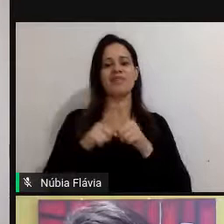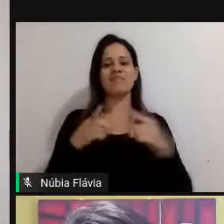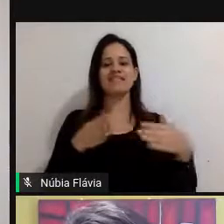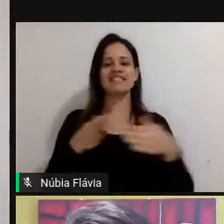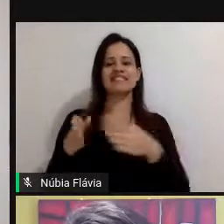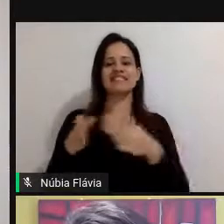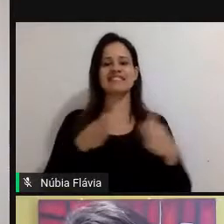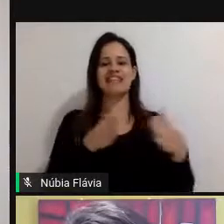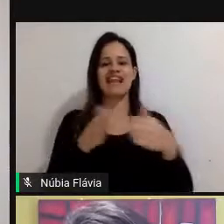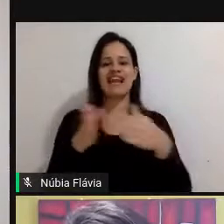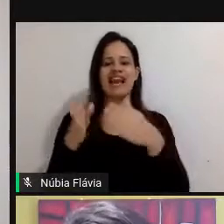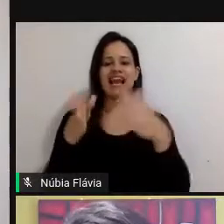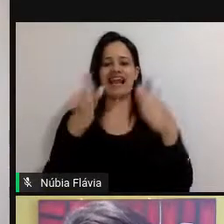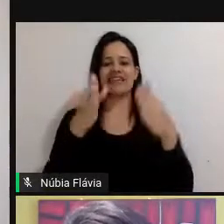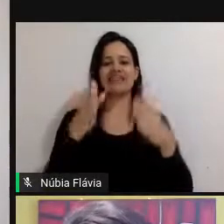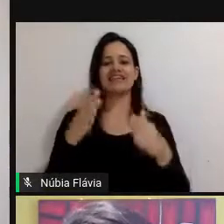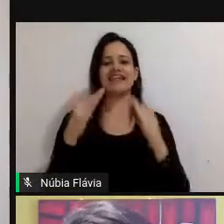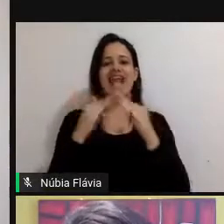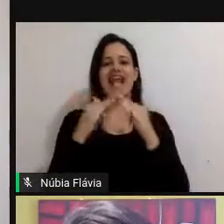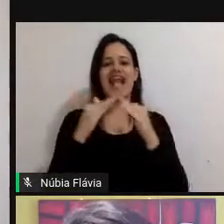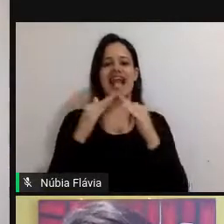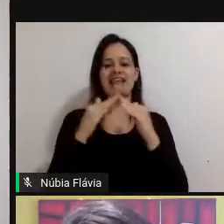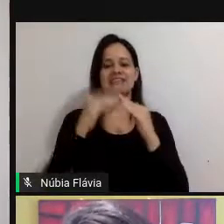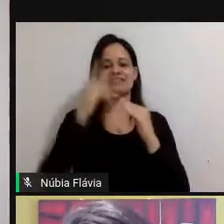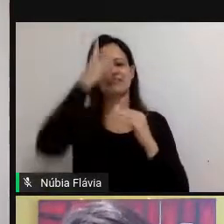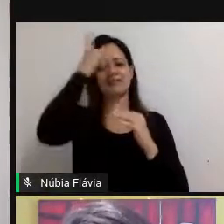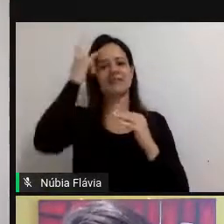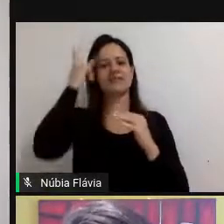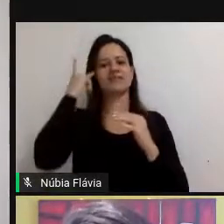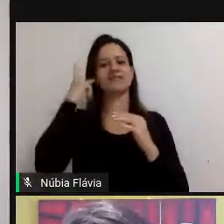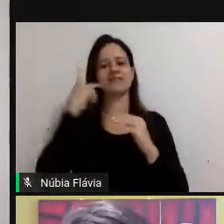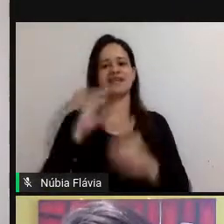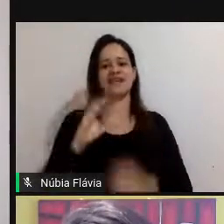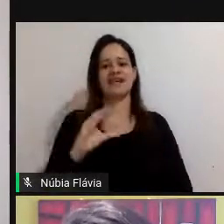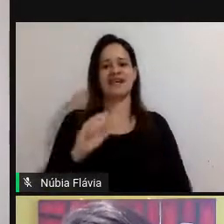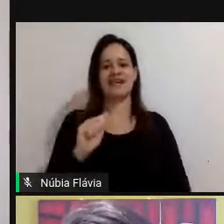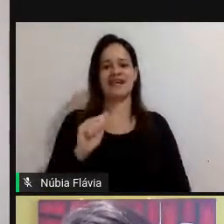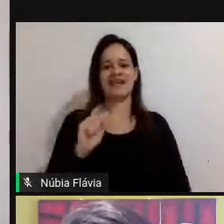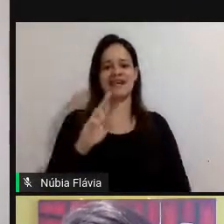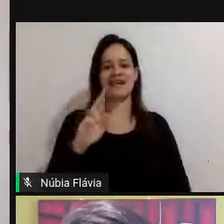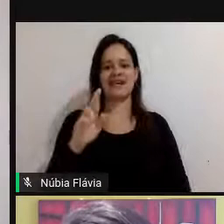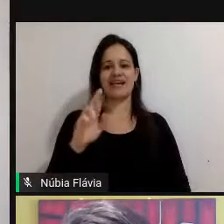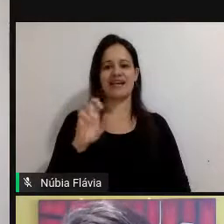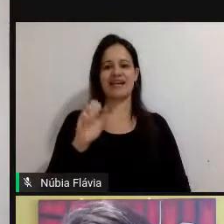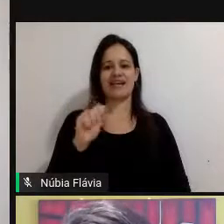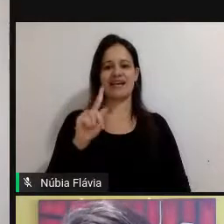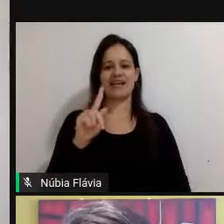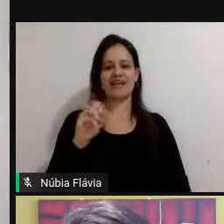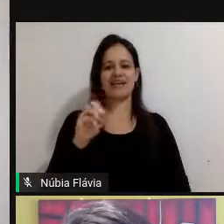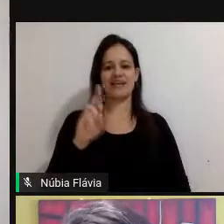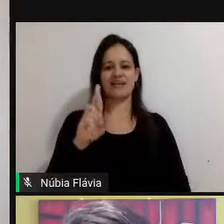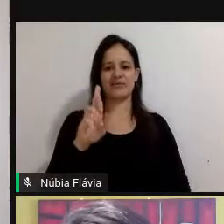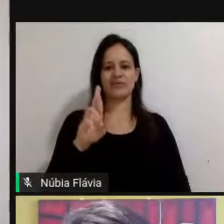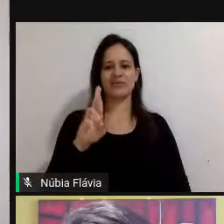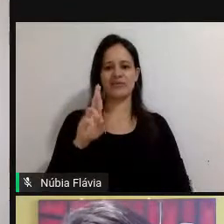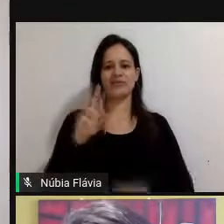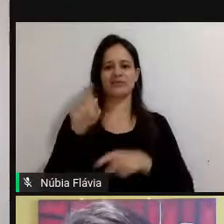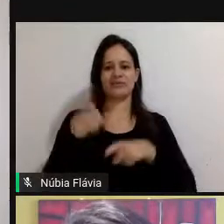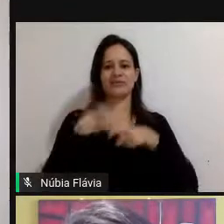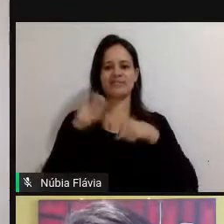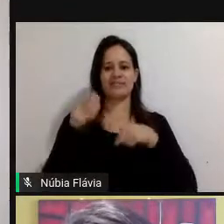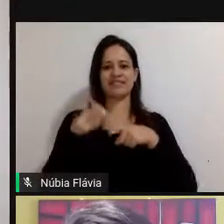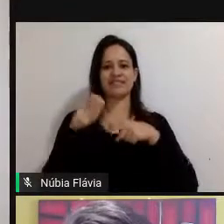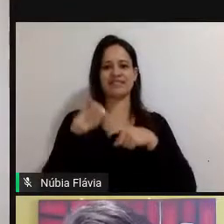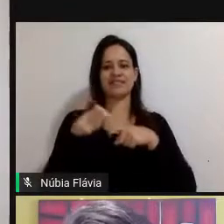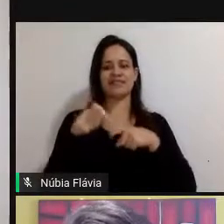chão que leva para casa da pessoa. A gente chama de carreador, é uma estradinha mais estreita. Quando chegou no carreador do sítio do pai dele, eu